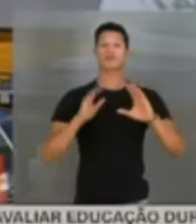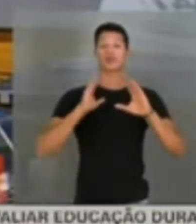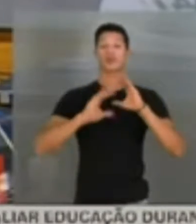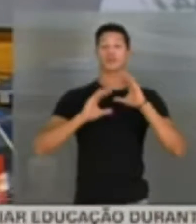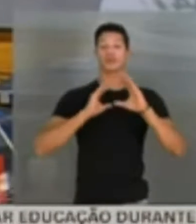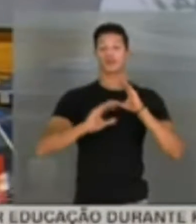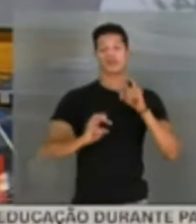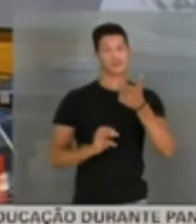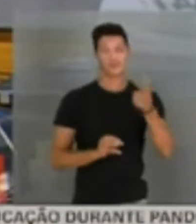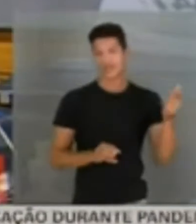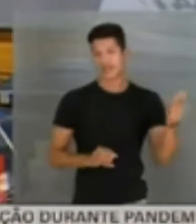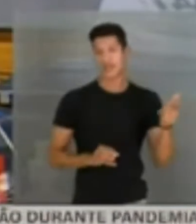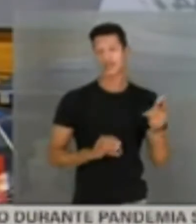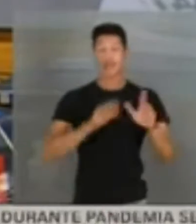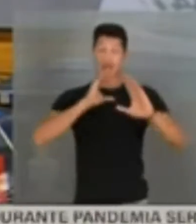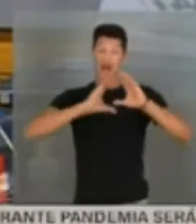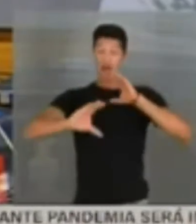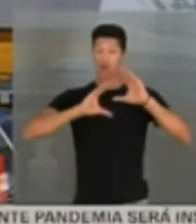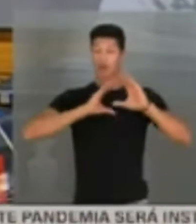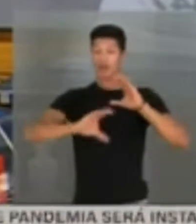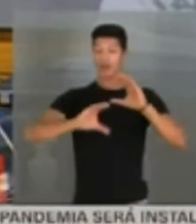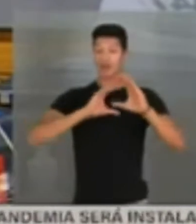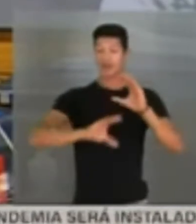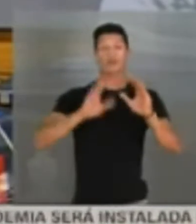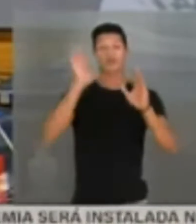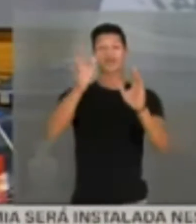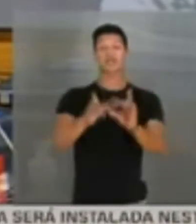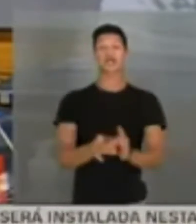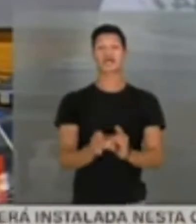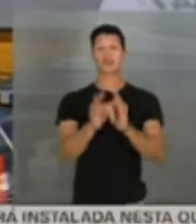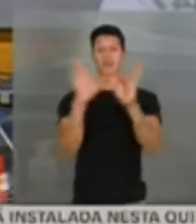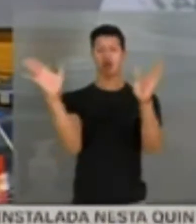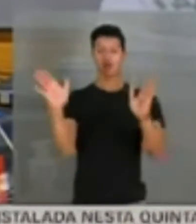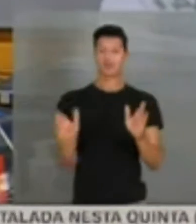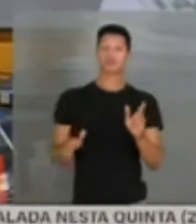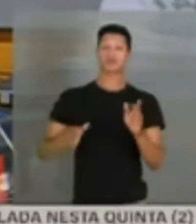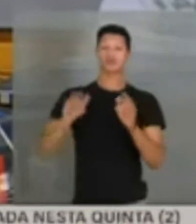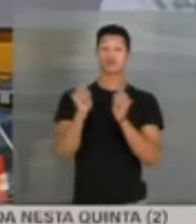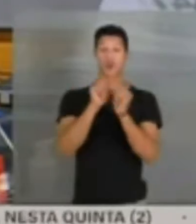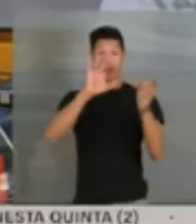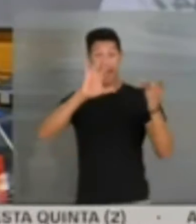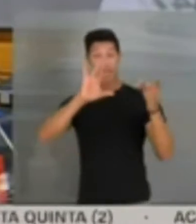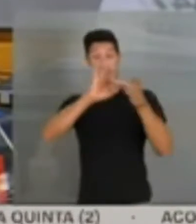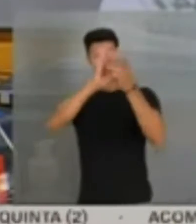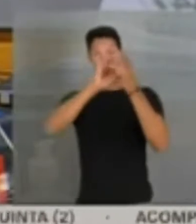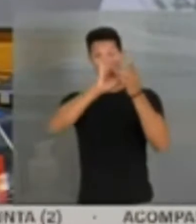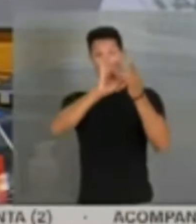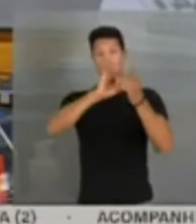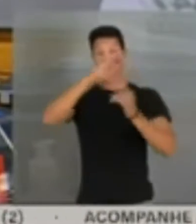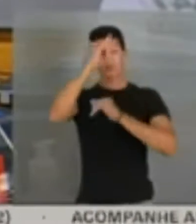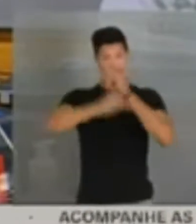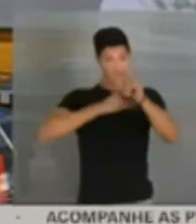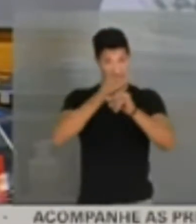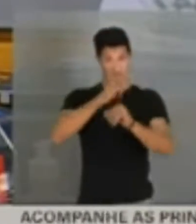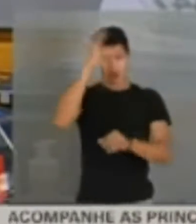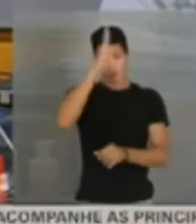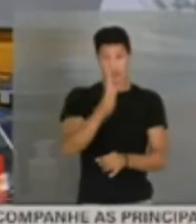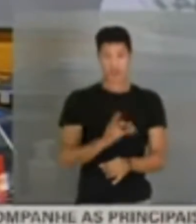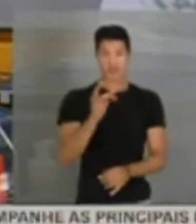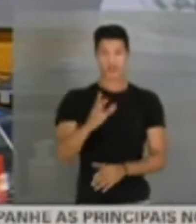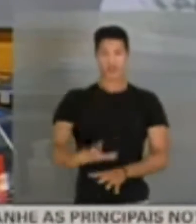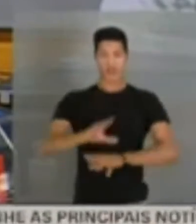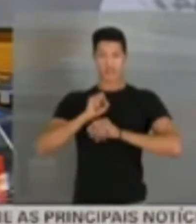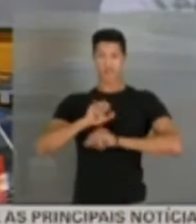comunicação. A comunicação está democratizada. Com a conectividade, o brasileiro não é